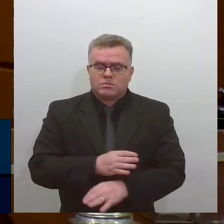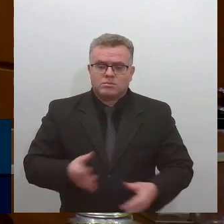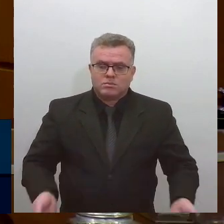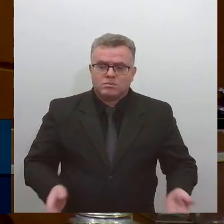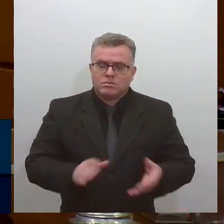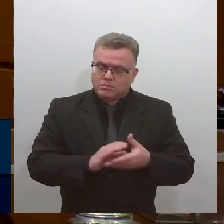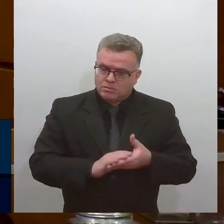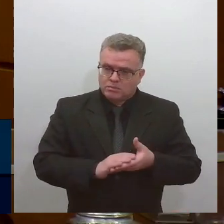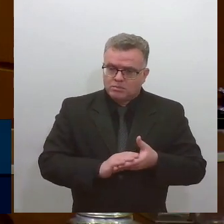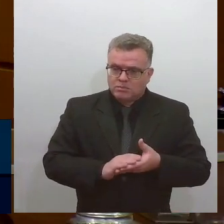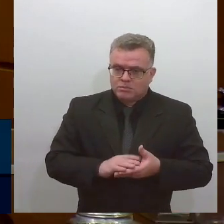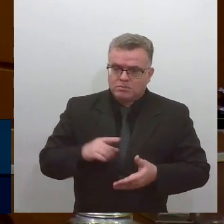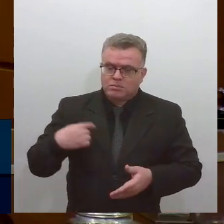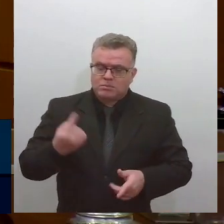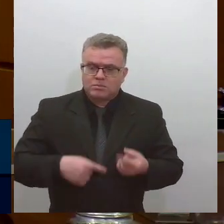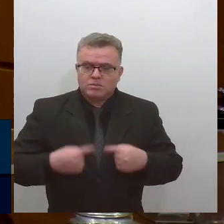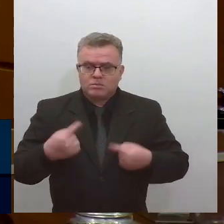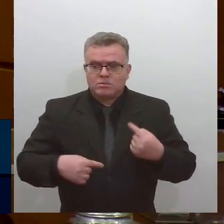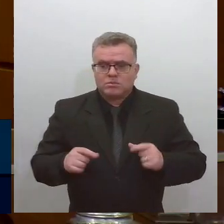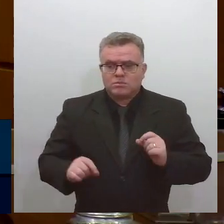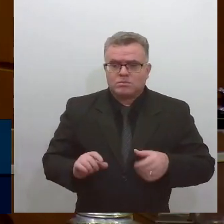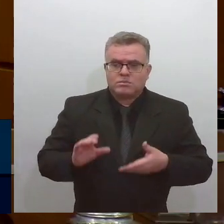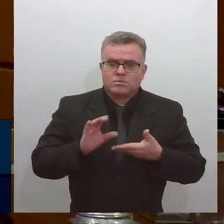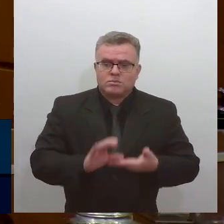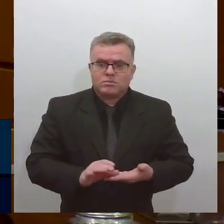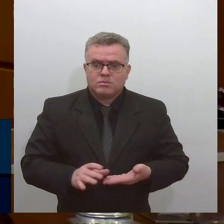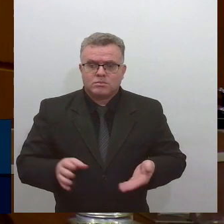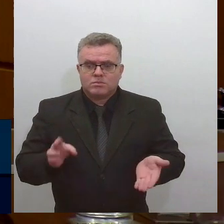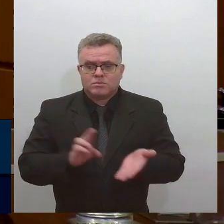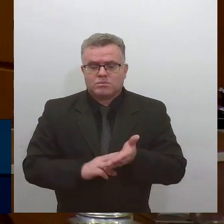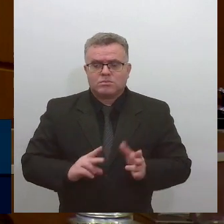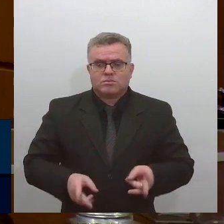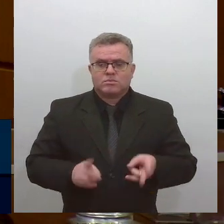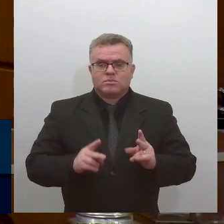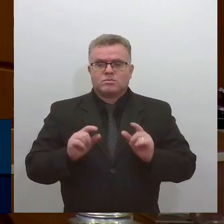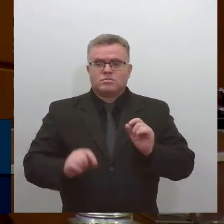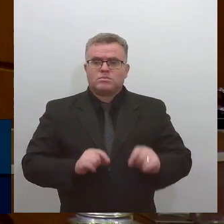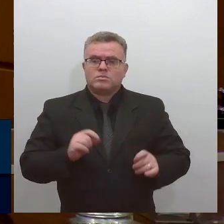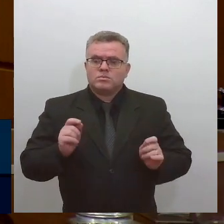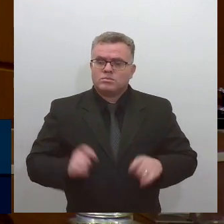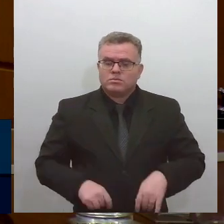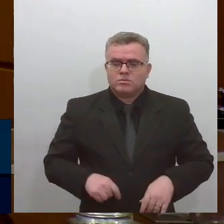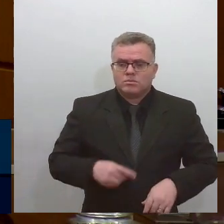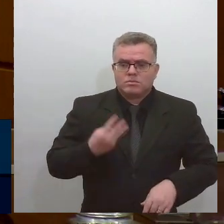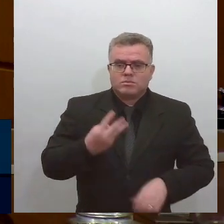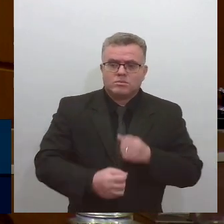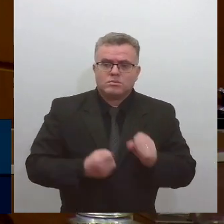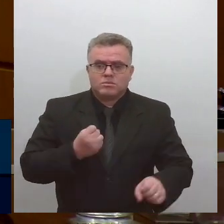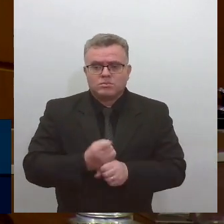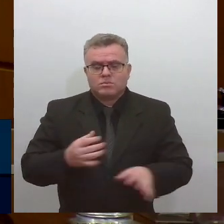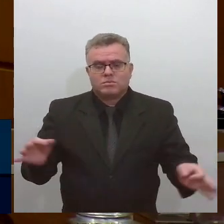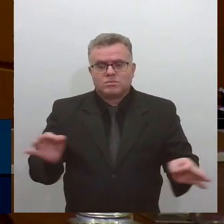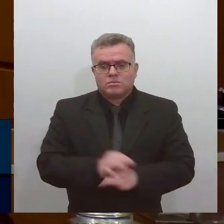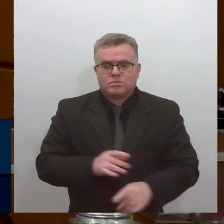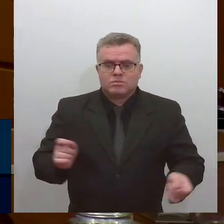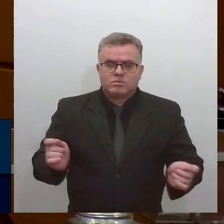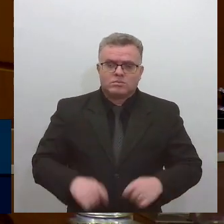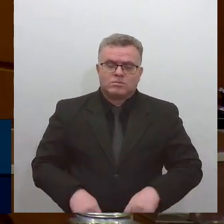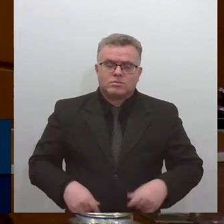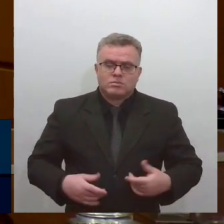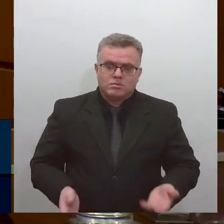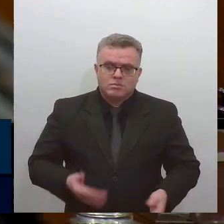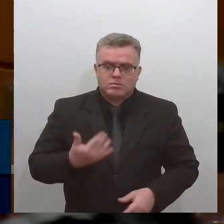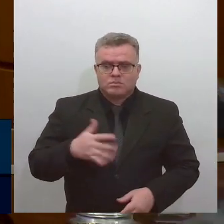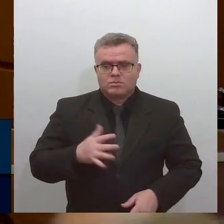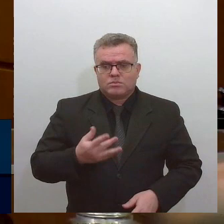execução a expectativa é que nós tenhamos 3 anos entre 3 anos e 3 anos e meio de intervenções ao longo de